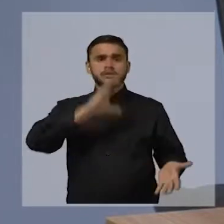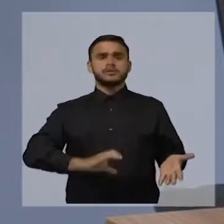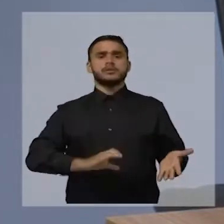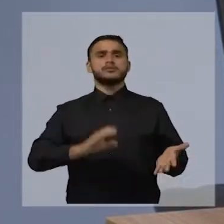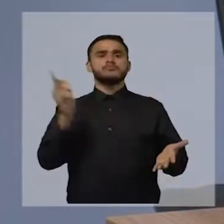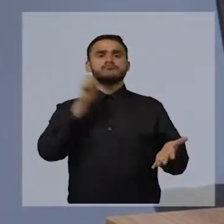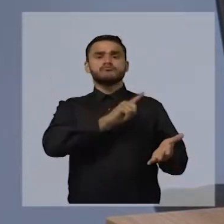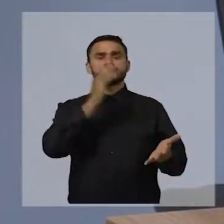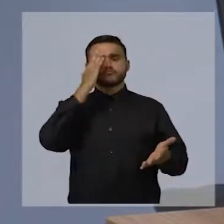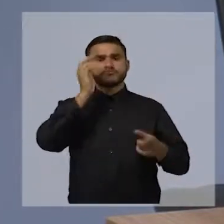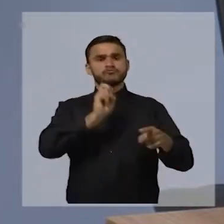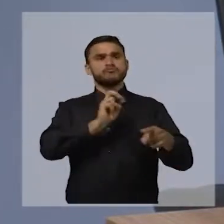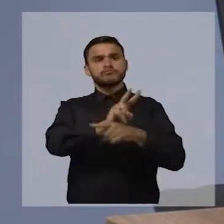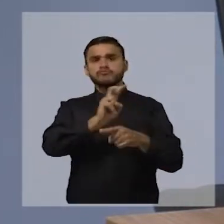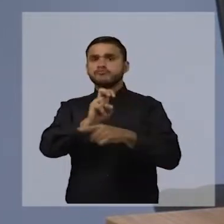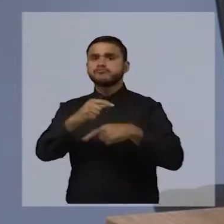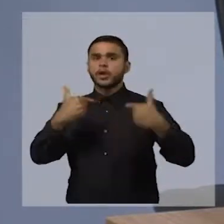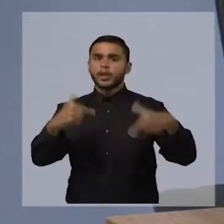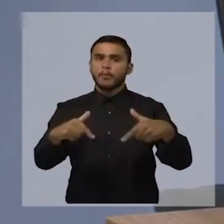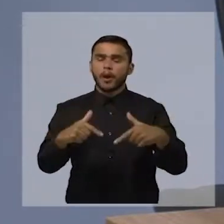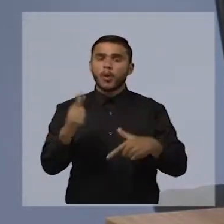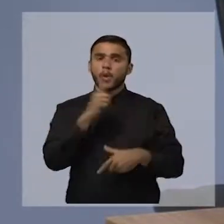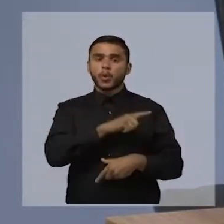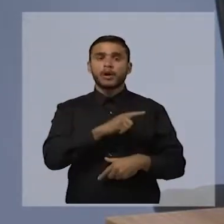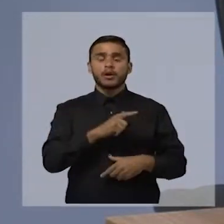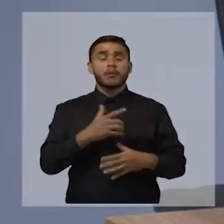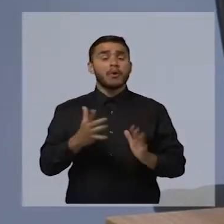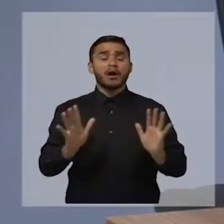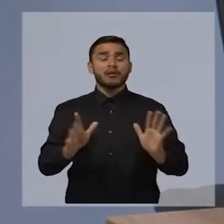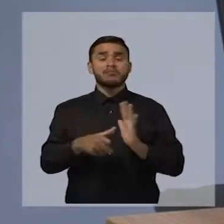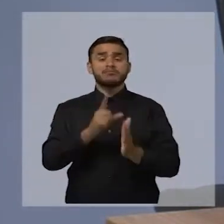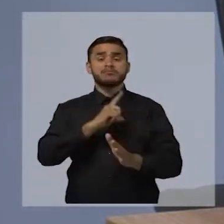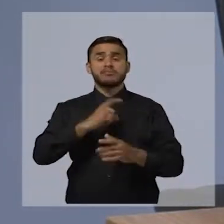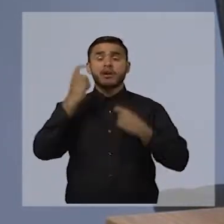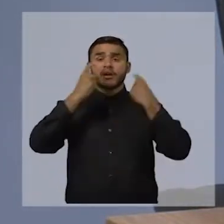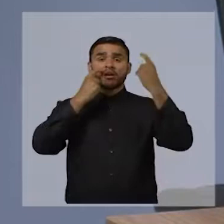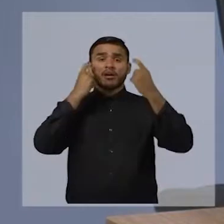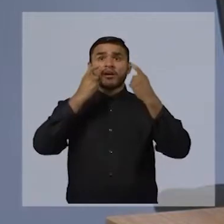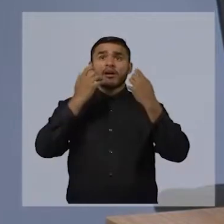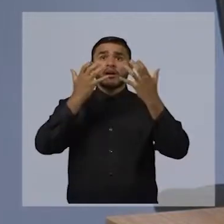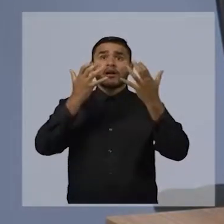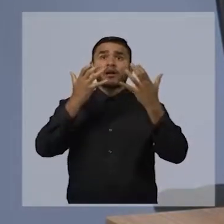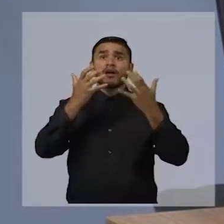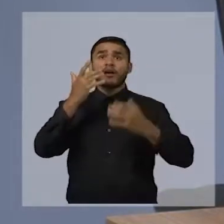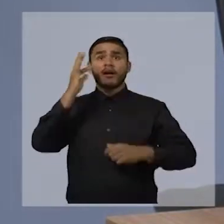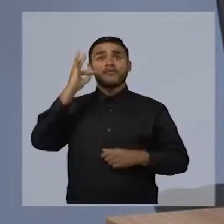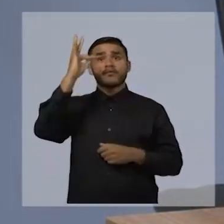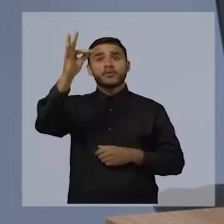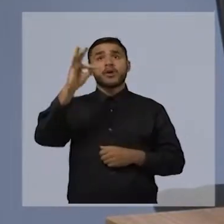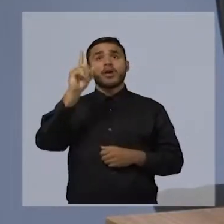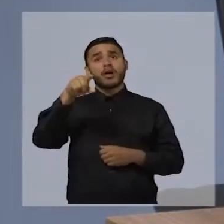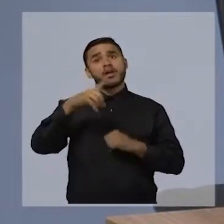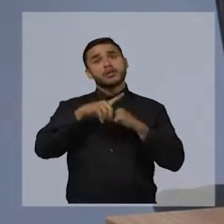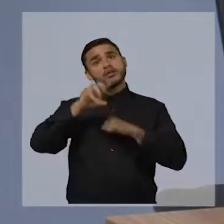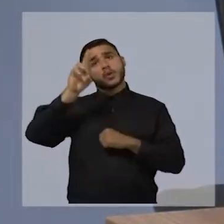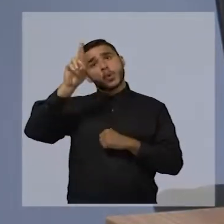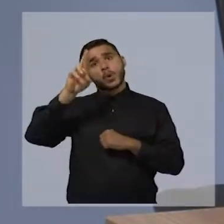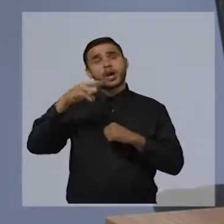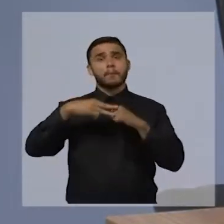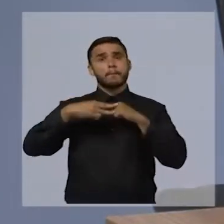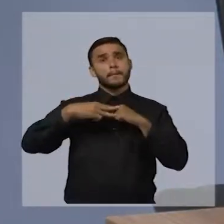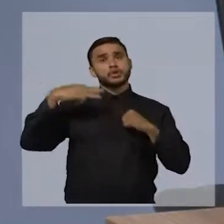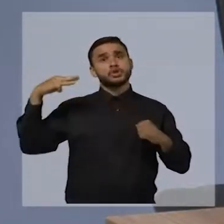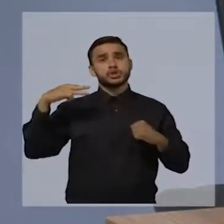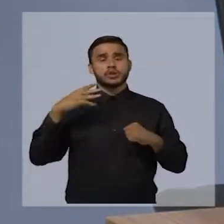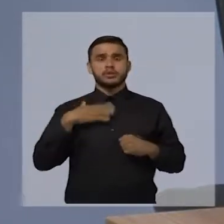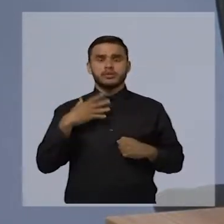cidadão. E a gente não se preocupa com isso. Se preocupa com o doutorado, com o mestrado, com não sei o que mais,